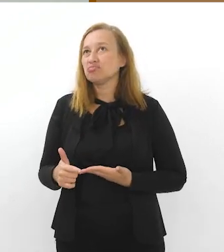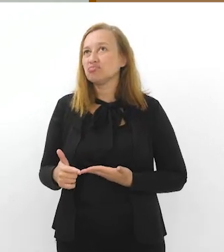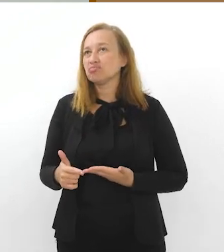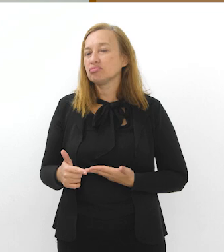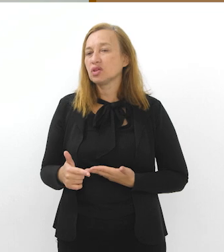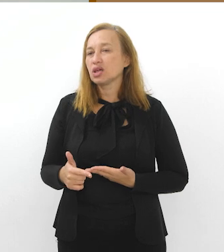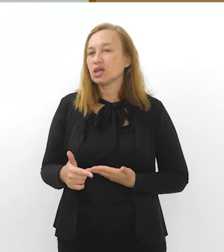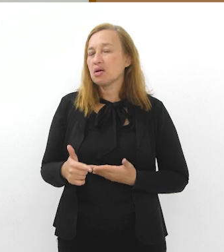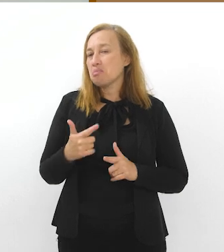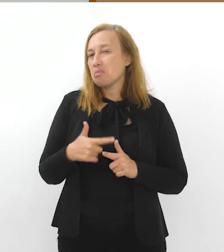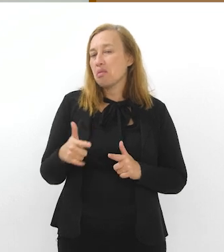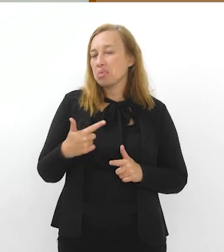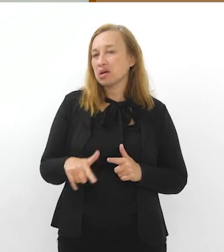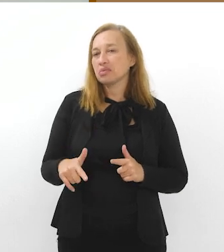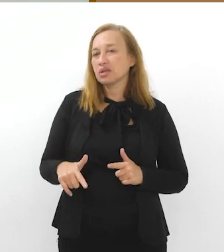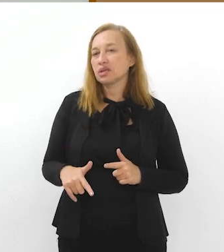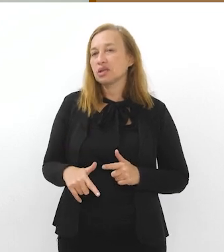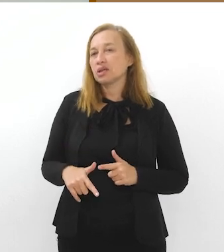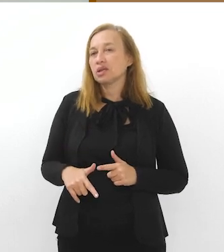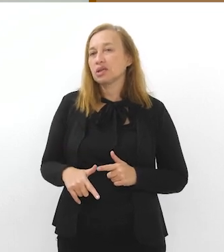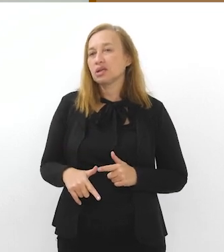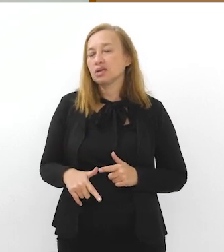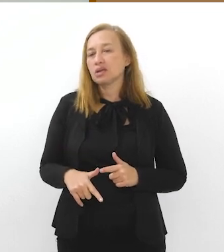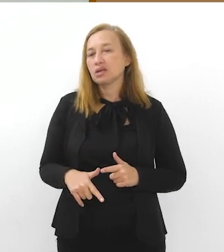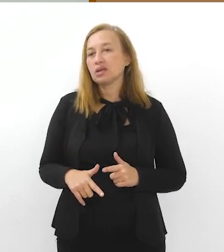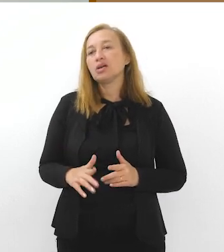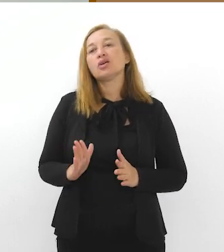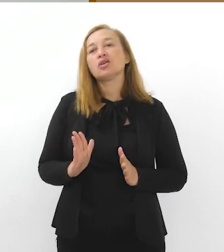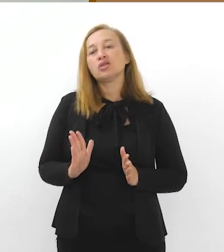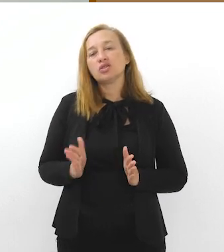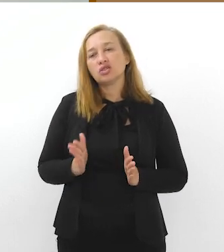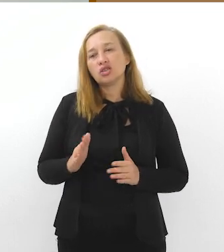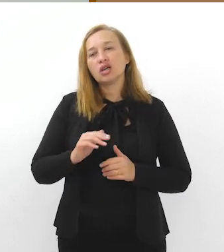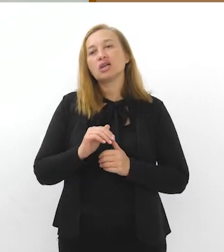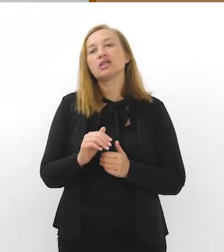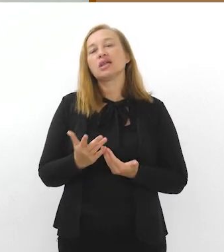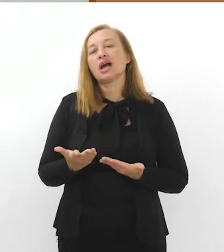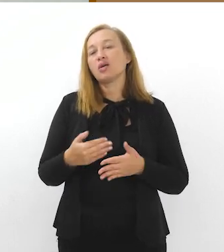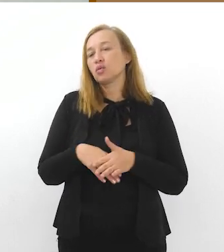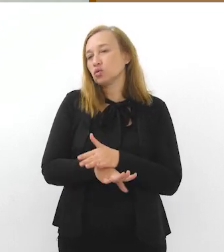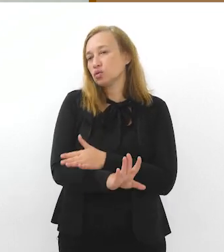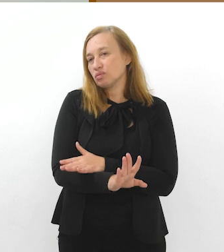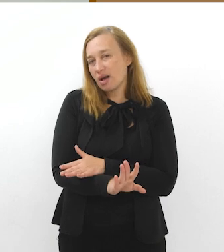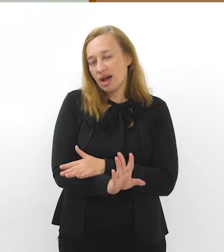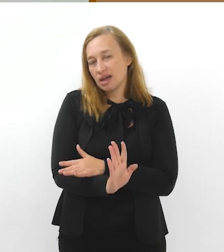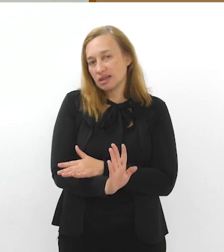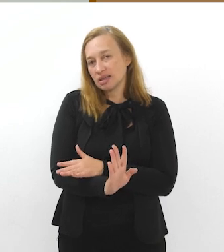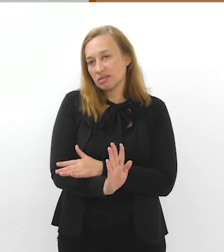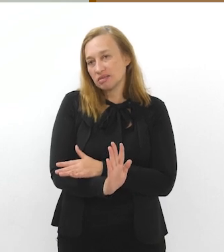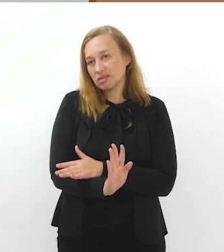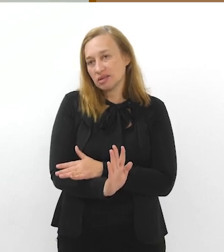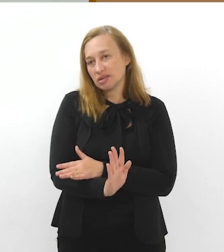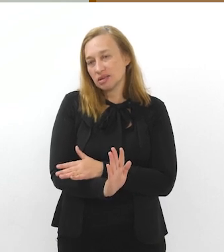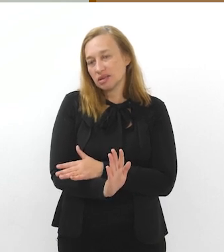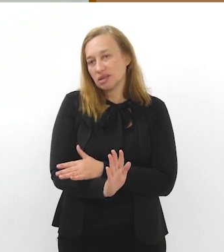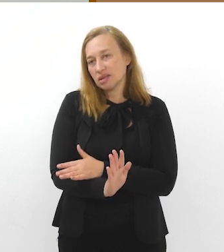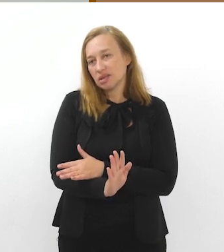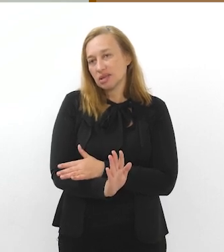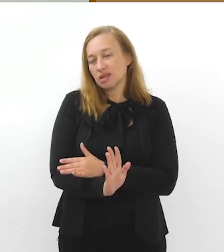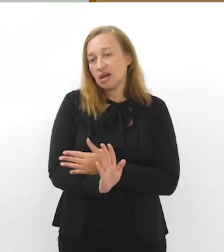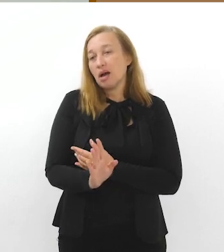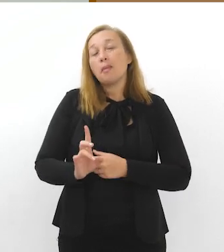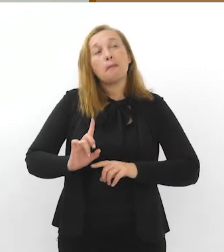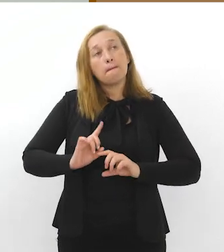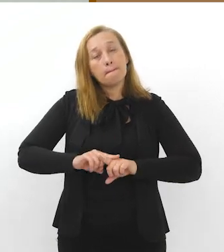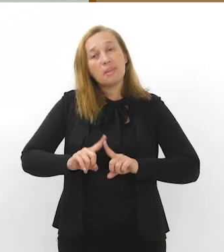muito, não tenho, né, muito problema, porque eu já sabia que com as mãos eu não ia conseguir. Então,